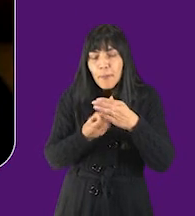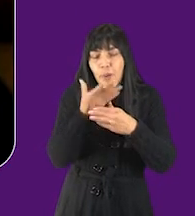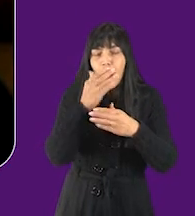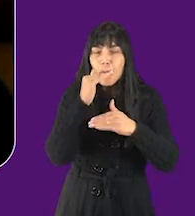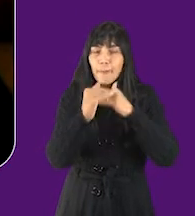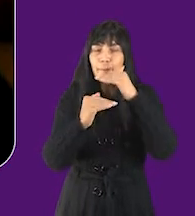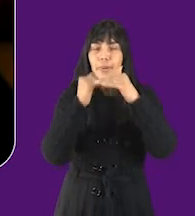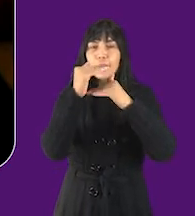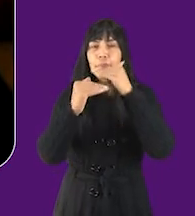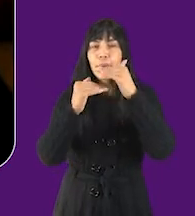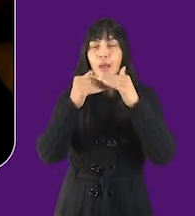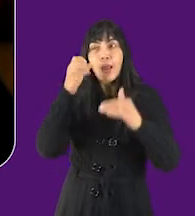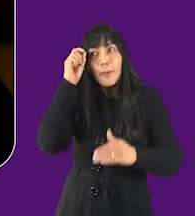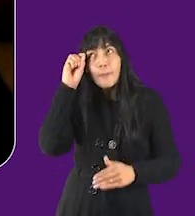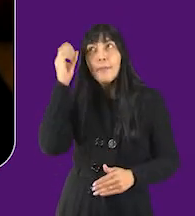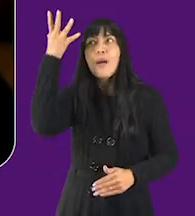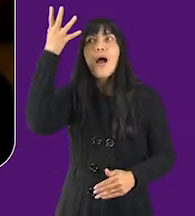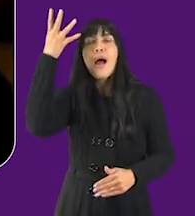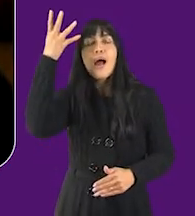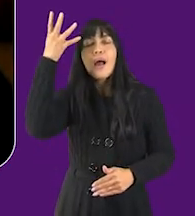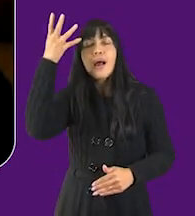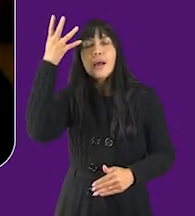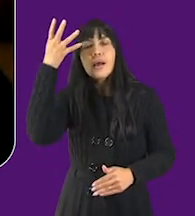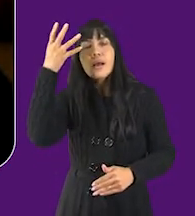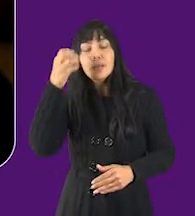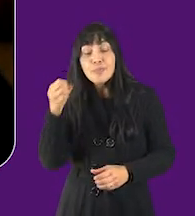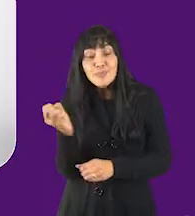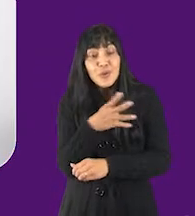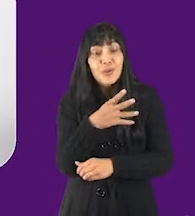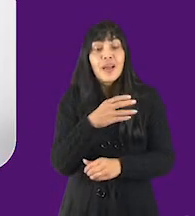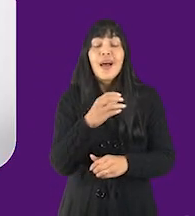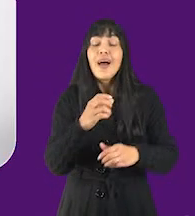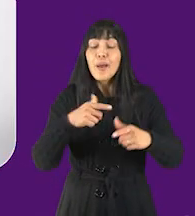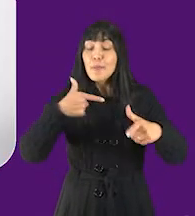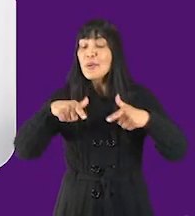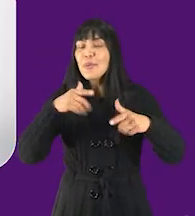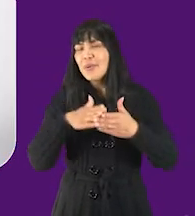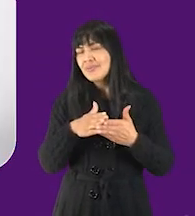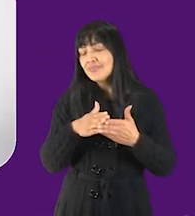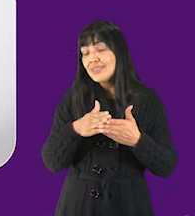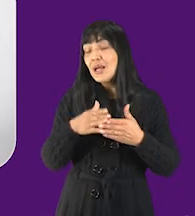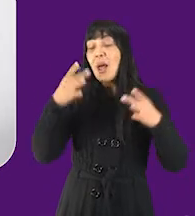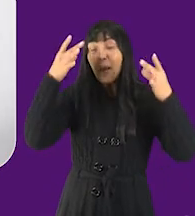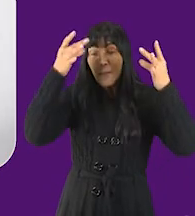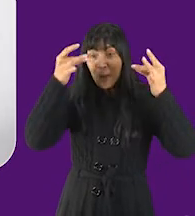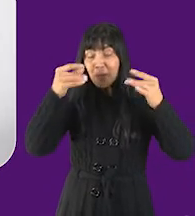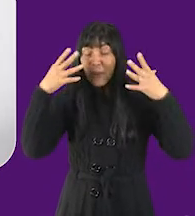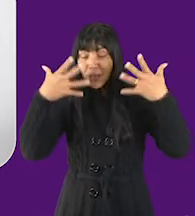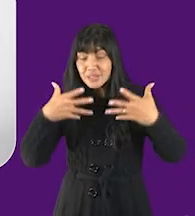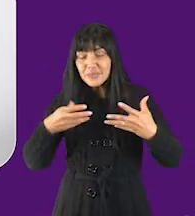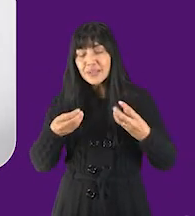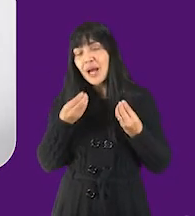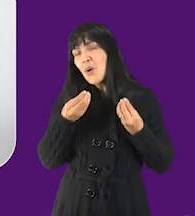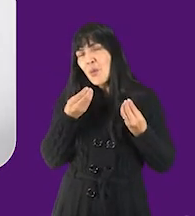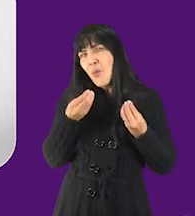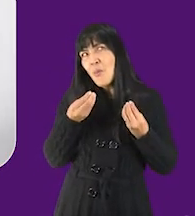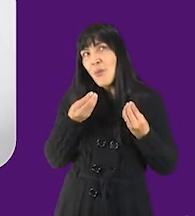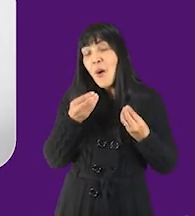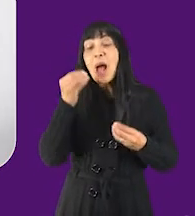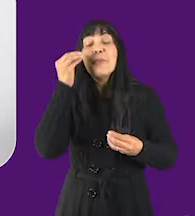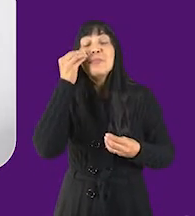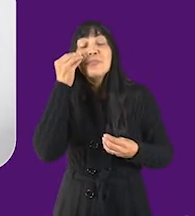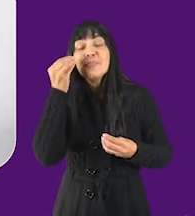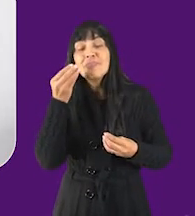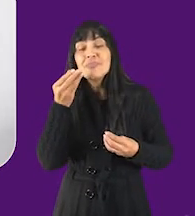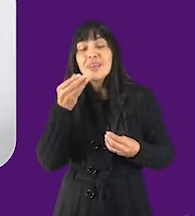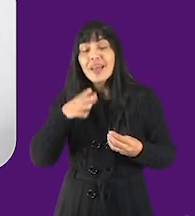para desenvolver soluções inovadoras para o mercado. Você poderia nos falar um pouco sobre a experiência de vocês